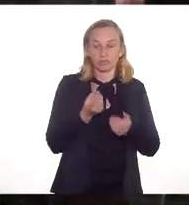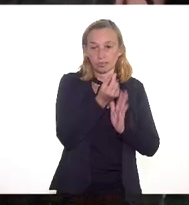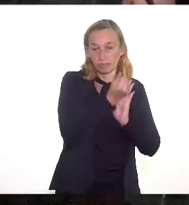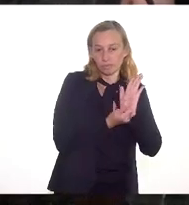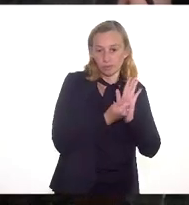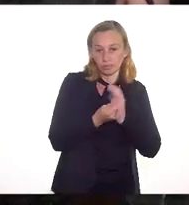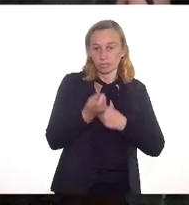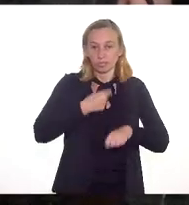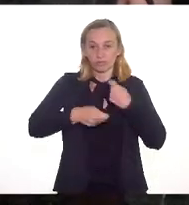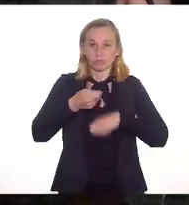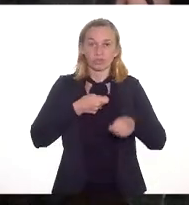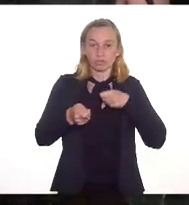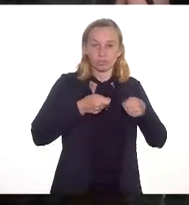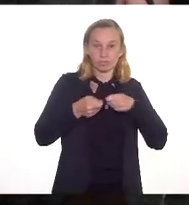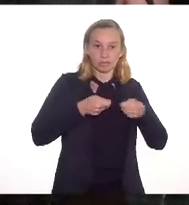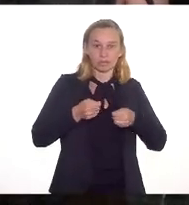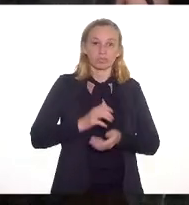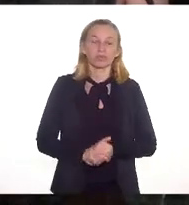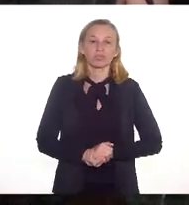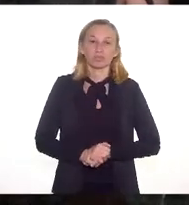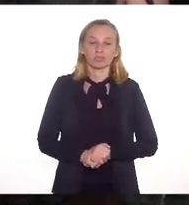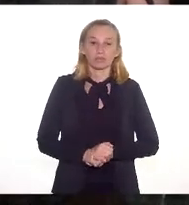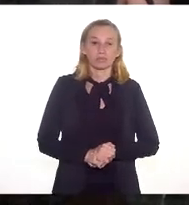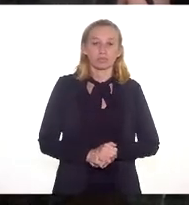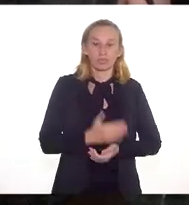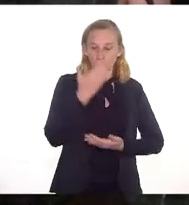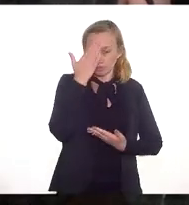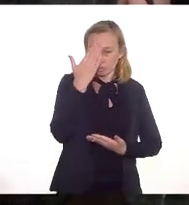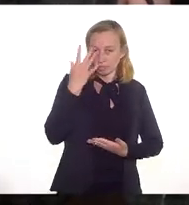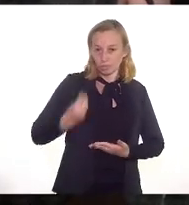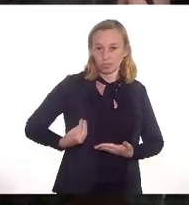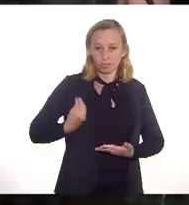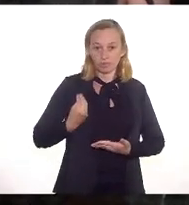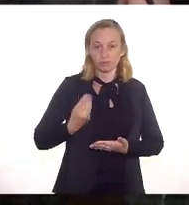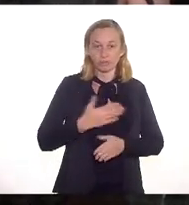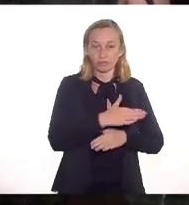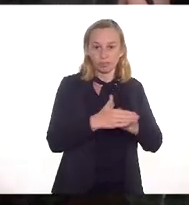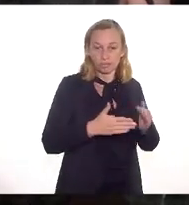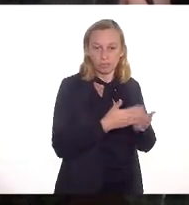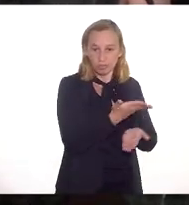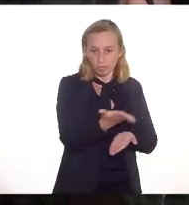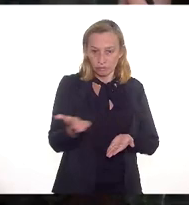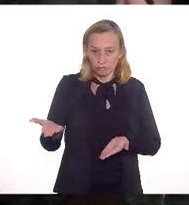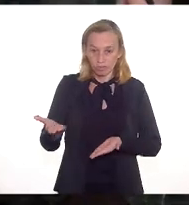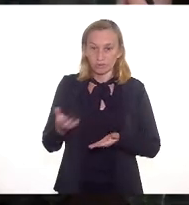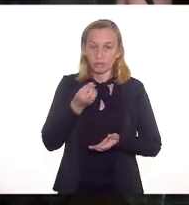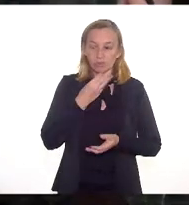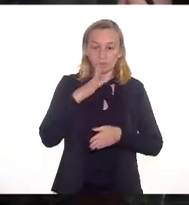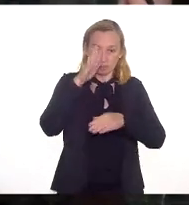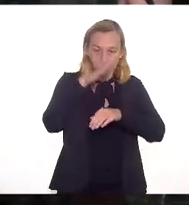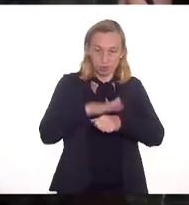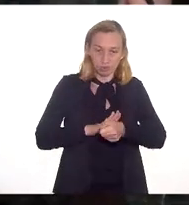Finanças, Fiscalização Financeira e Controle. Agradeço a presença e a participação de todos. Tenham uma boa